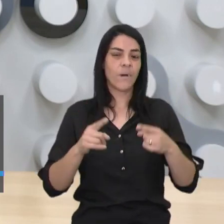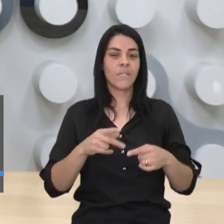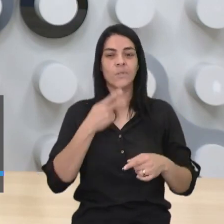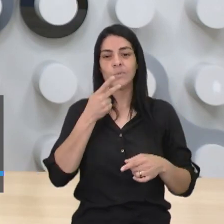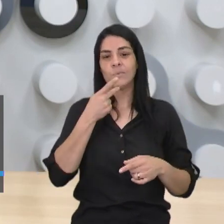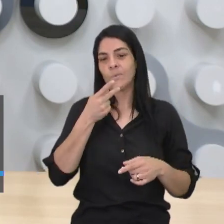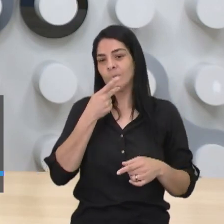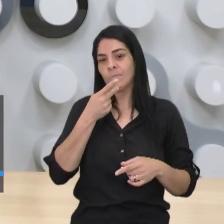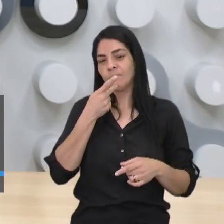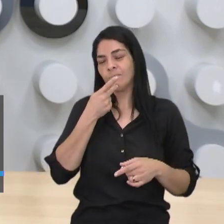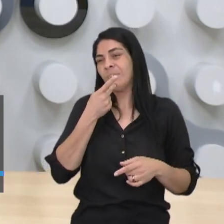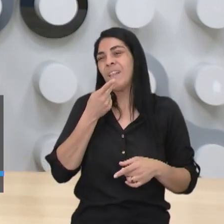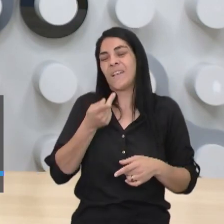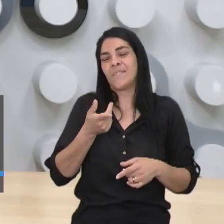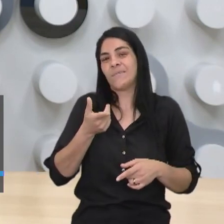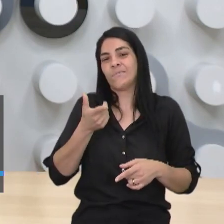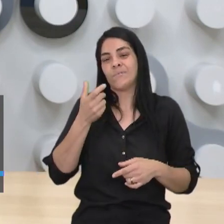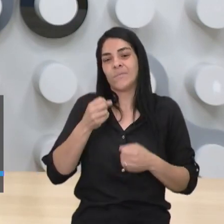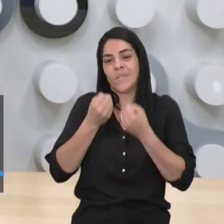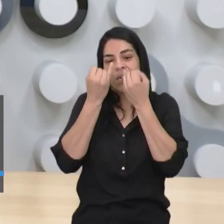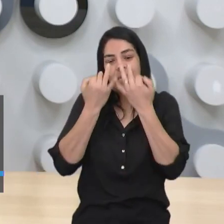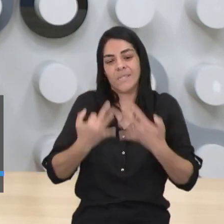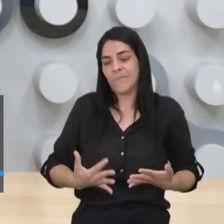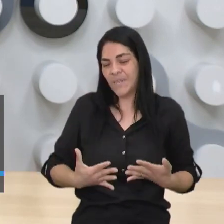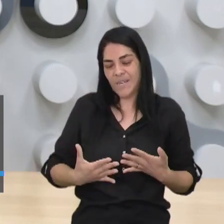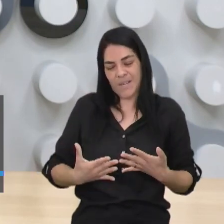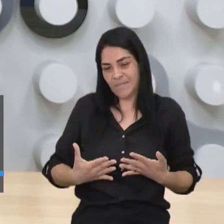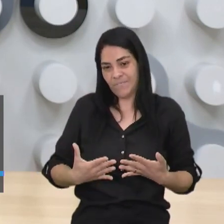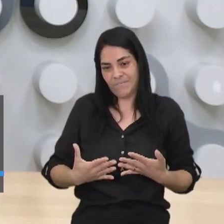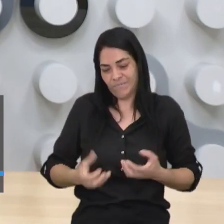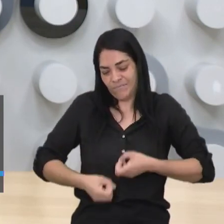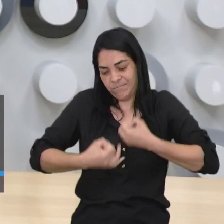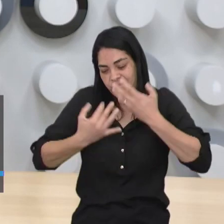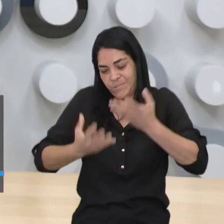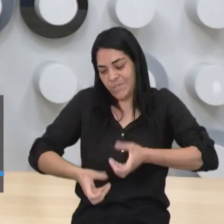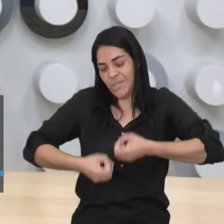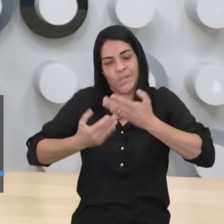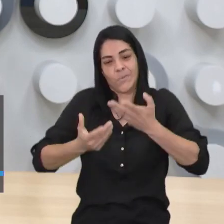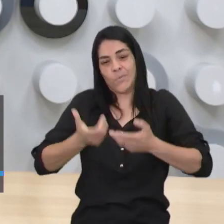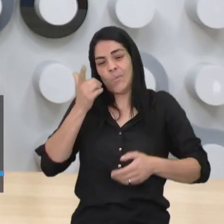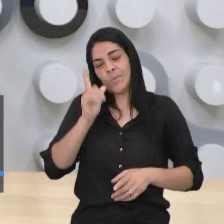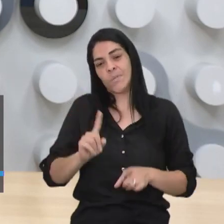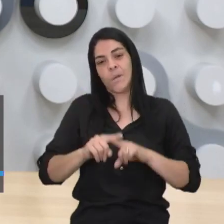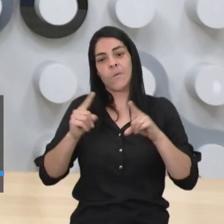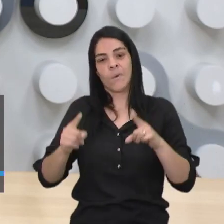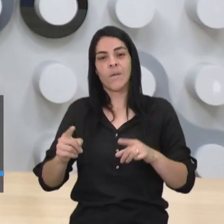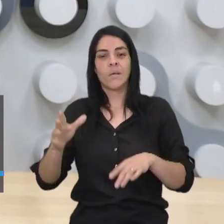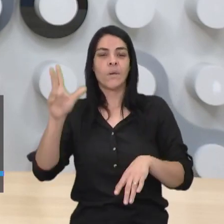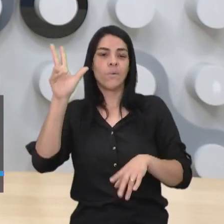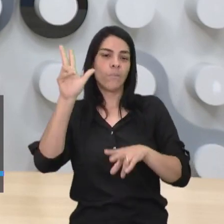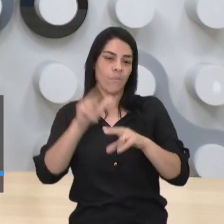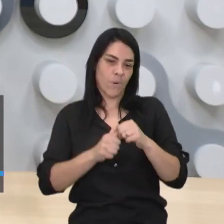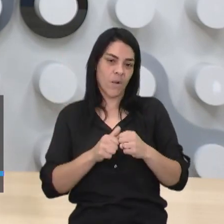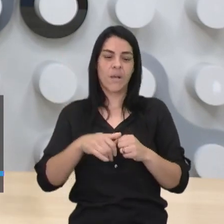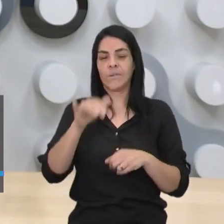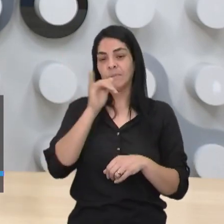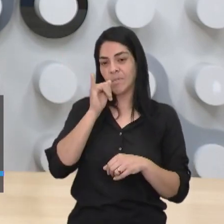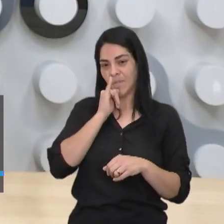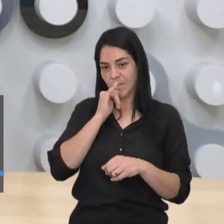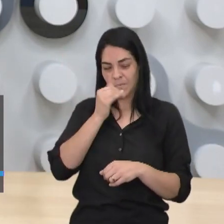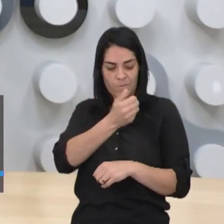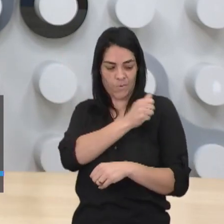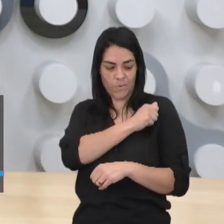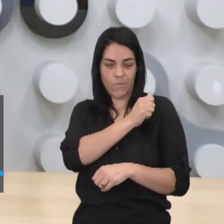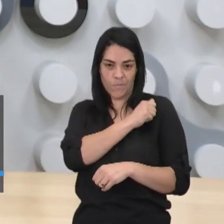para fora, né? Falou assim, explanar o seu entendimento. E às vezes, através de um exemplo que o colega dá, fica